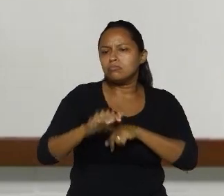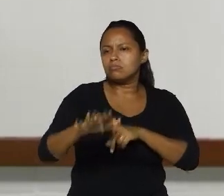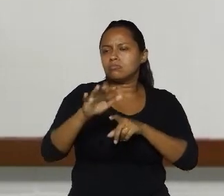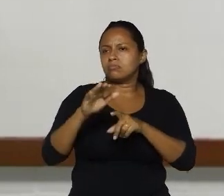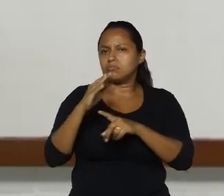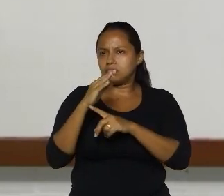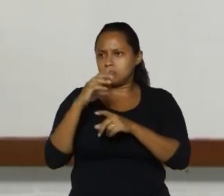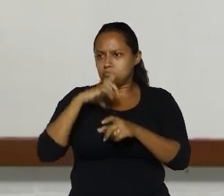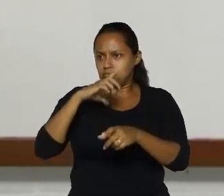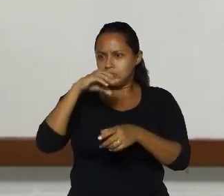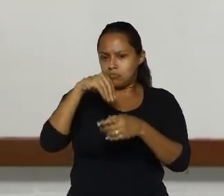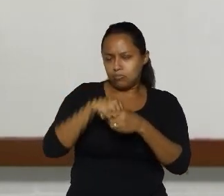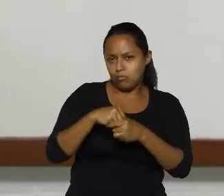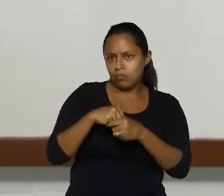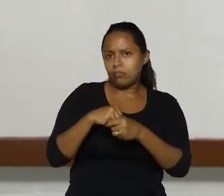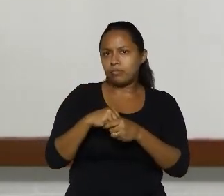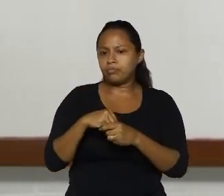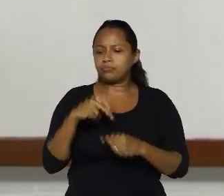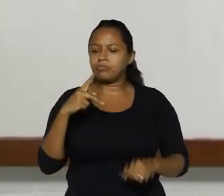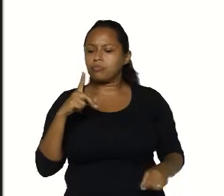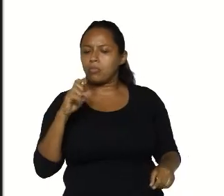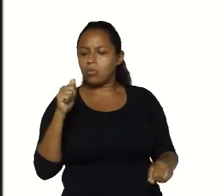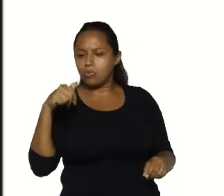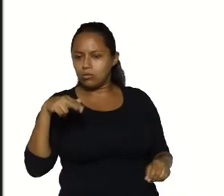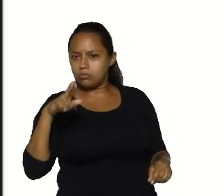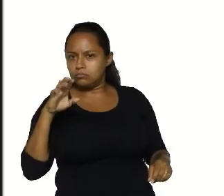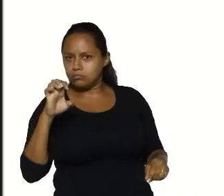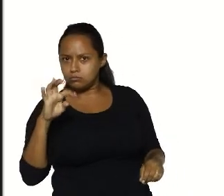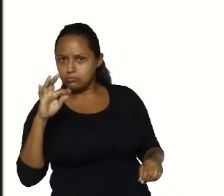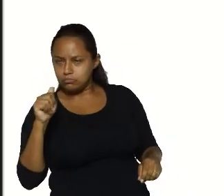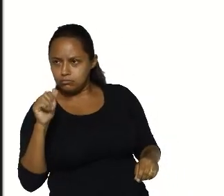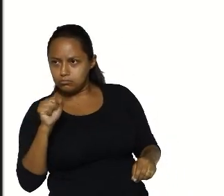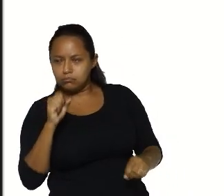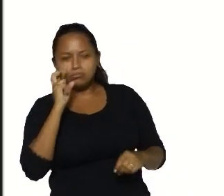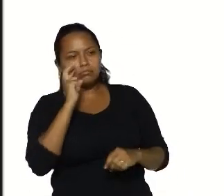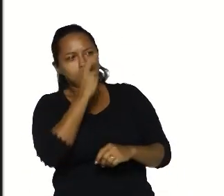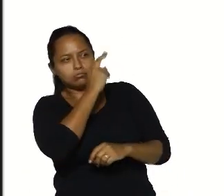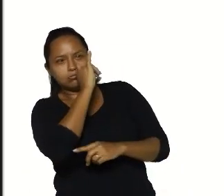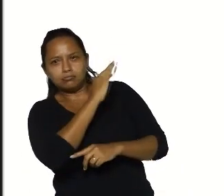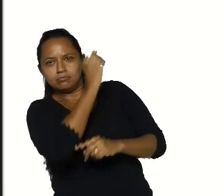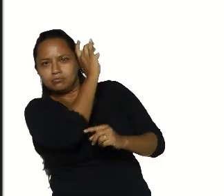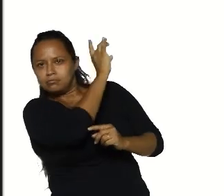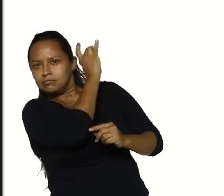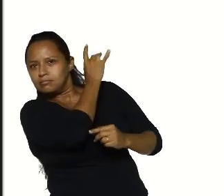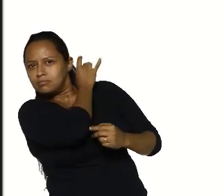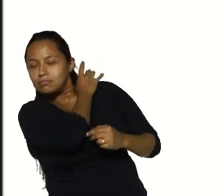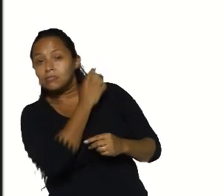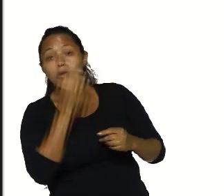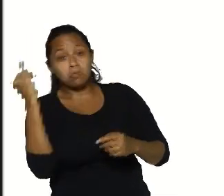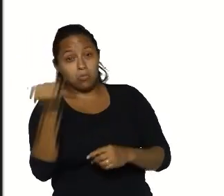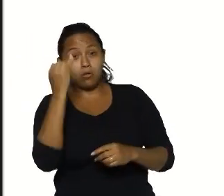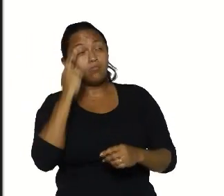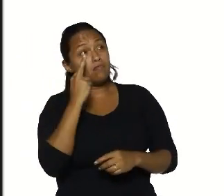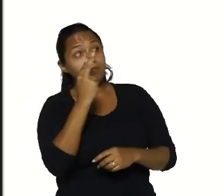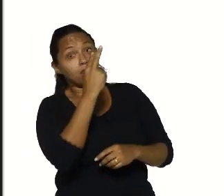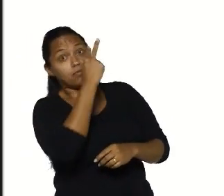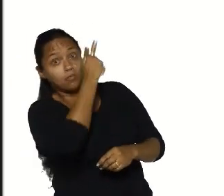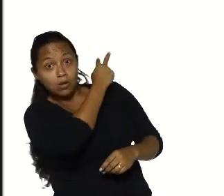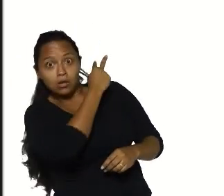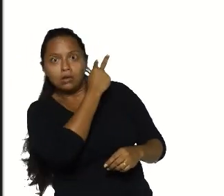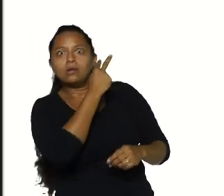celulares, que nós chamamos de plaquetas ou trombócitos. Perfeito? Então, este slide é importante vocês